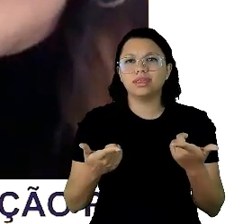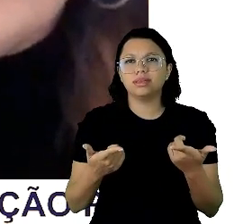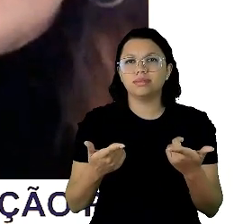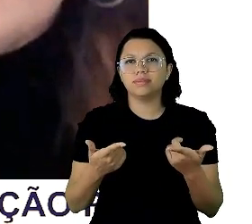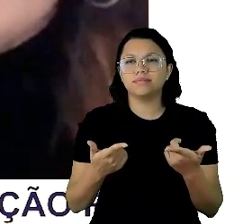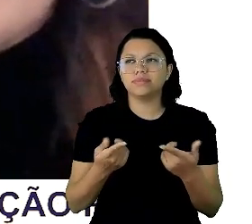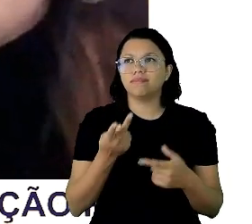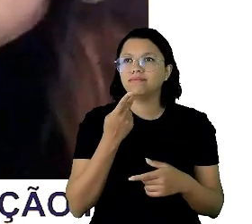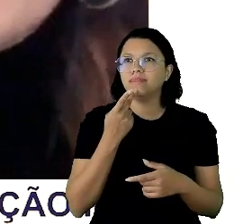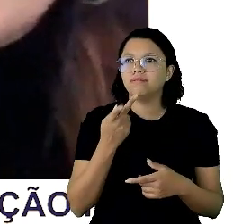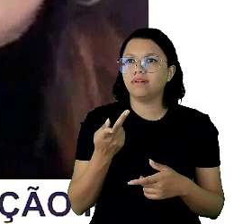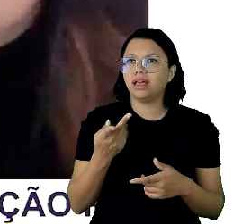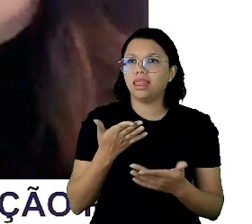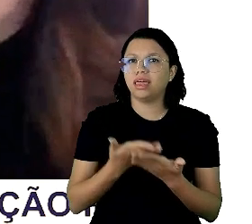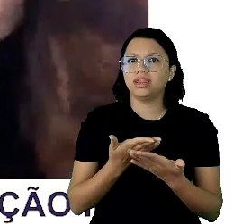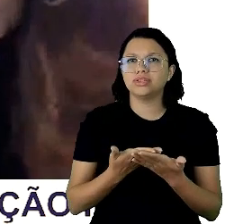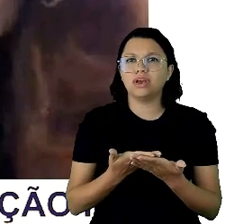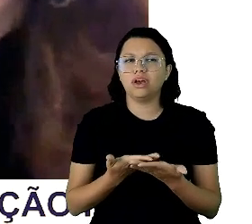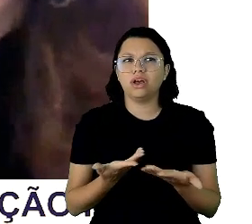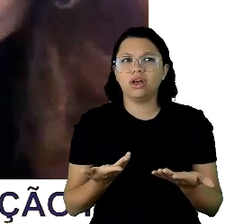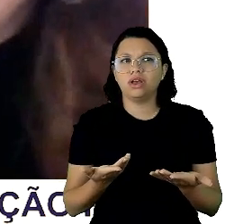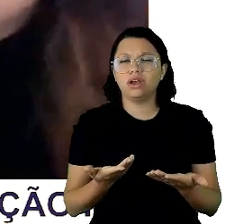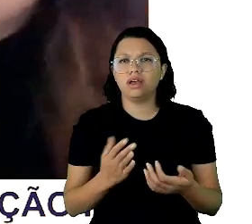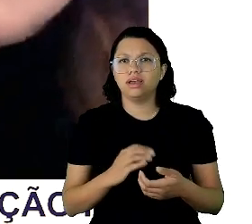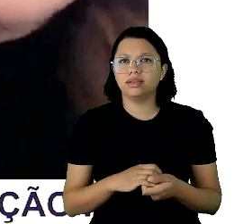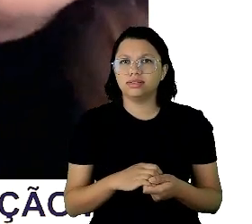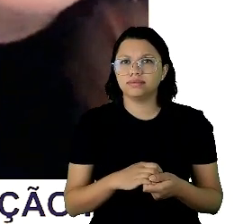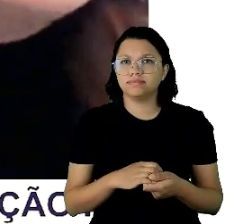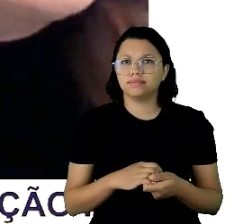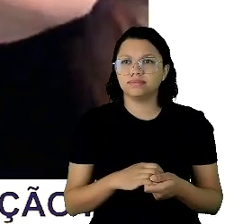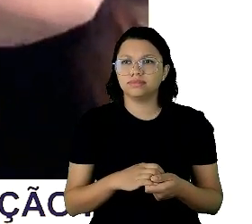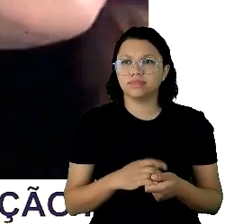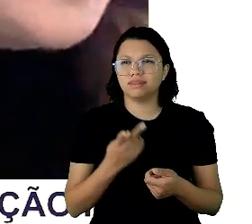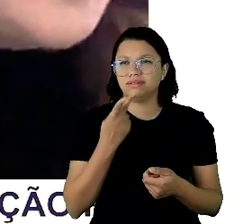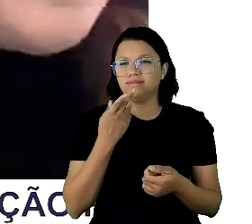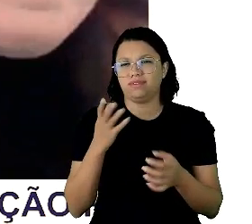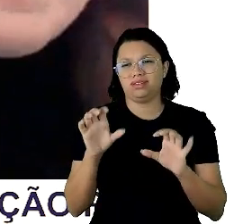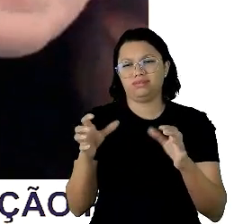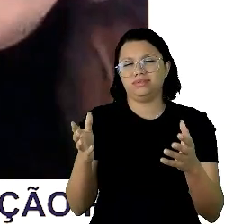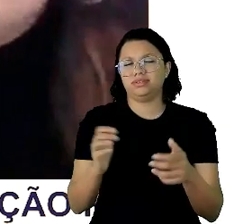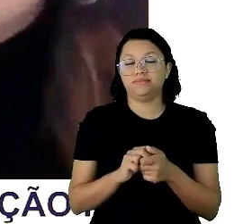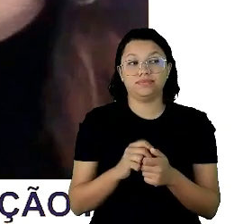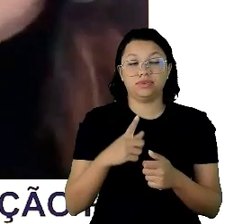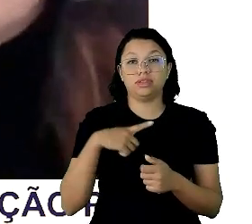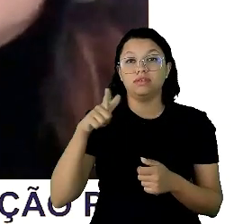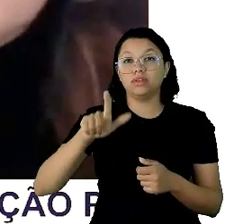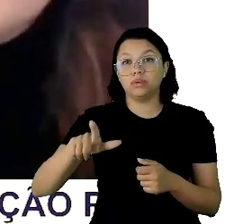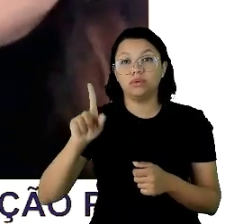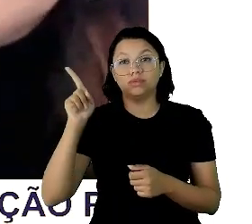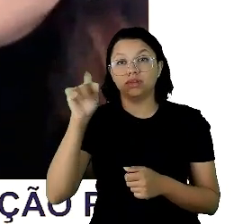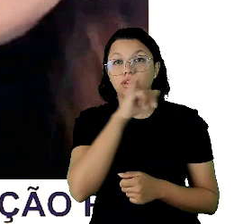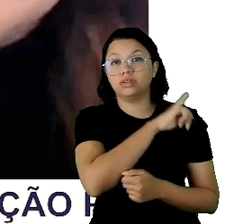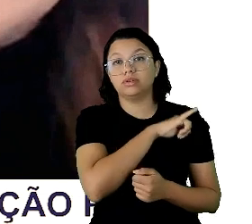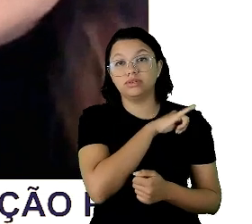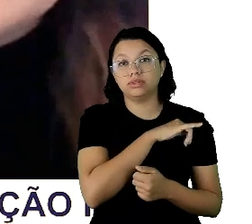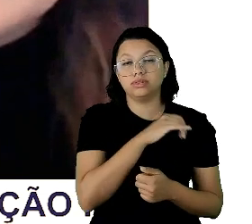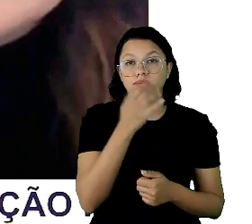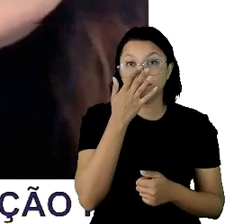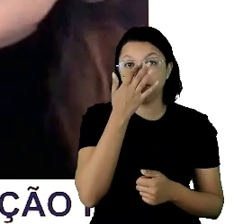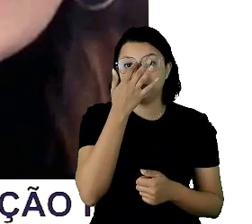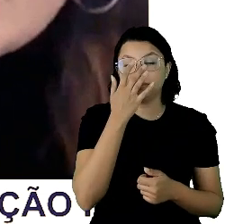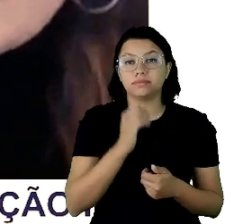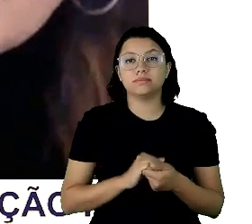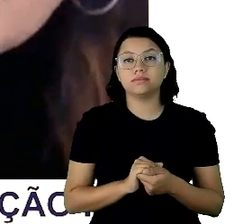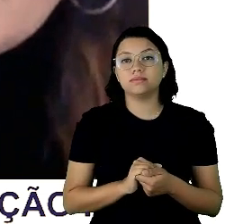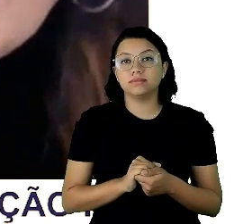escola. Aí soltam essa. Teve um caso lá no Rio de Janeiro que foi que as meninas